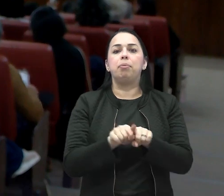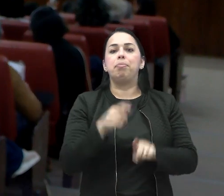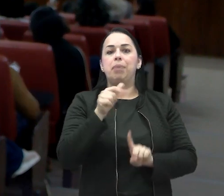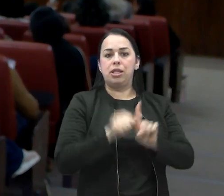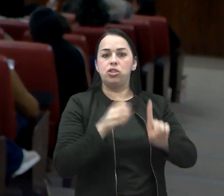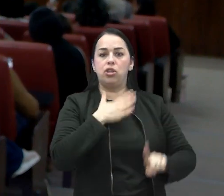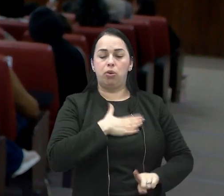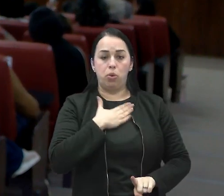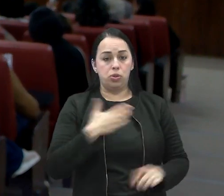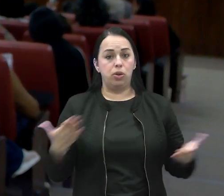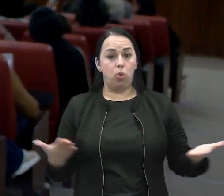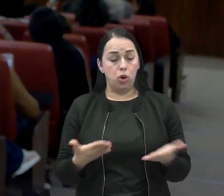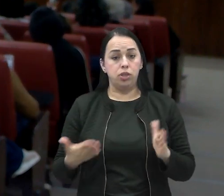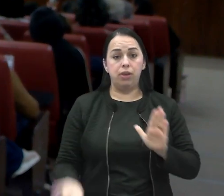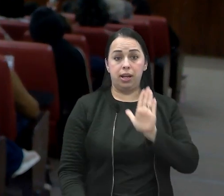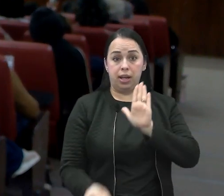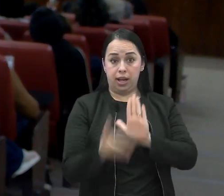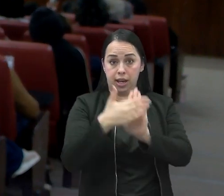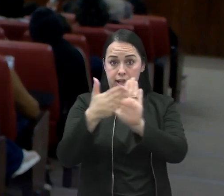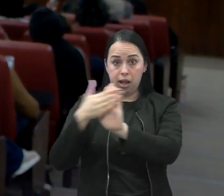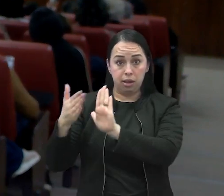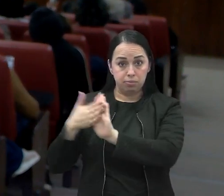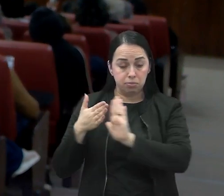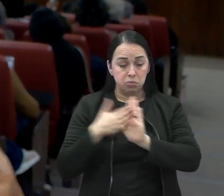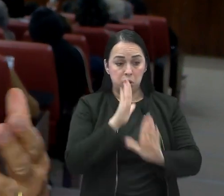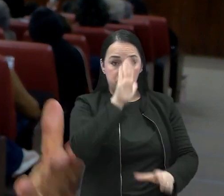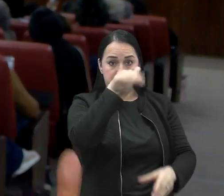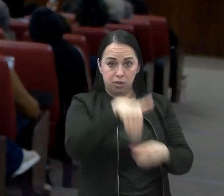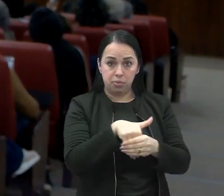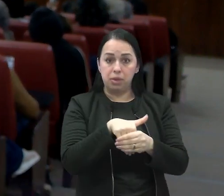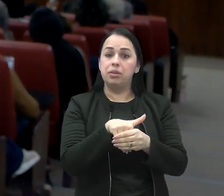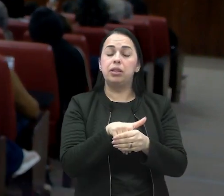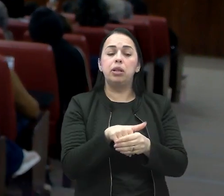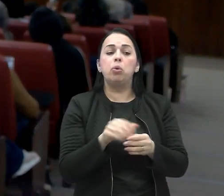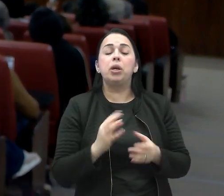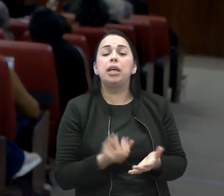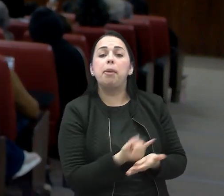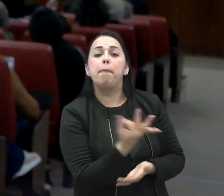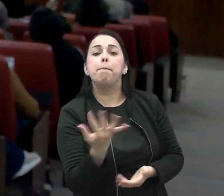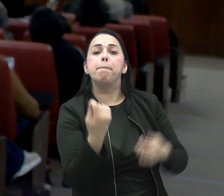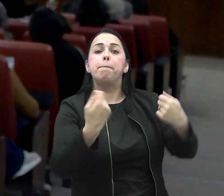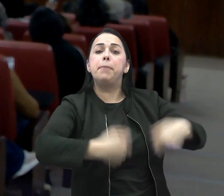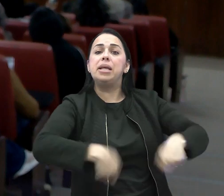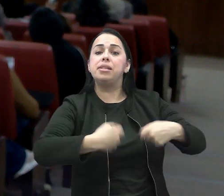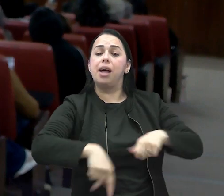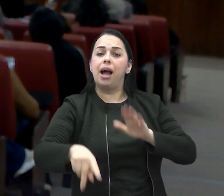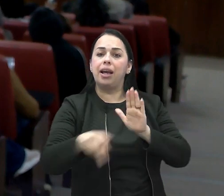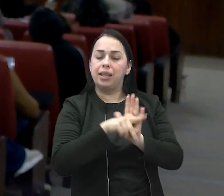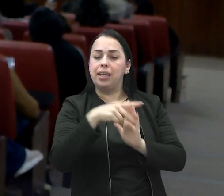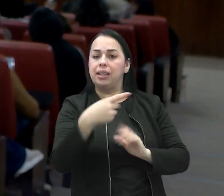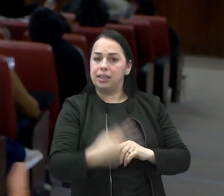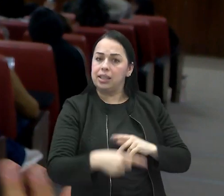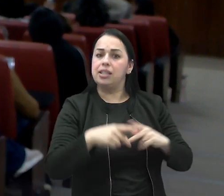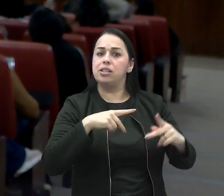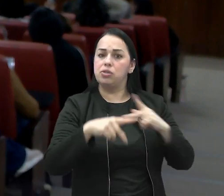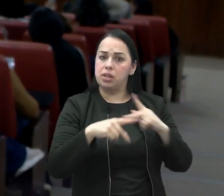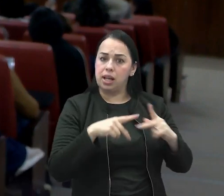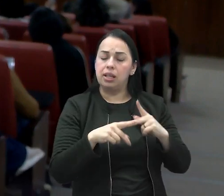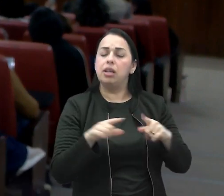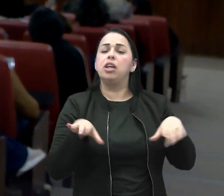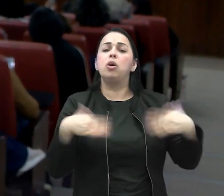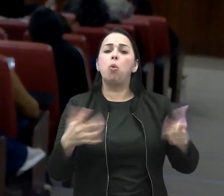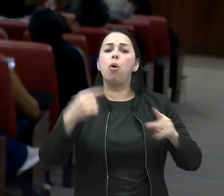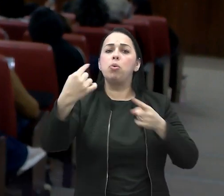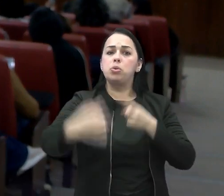estaremos elegendo hoje aqui as nossas propostas, de acordo com as necessidades que nós temos hoje no município, diante dos